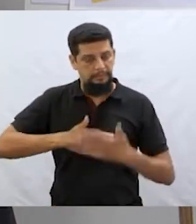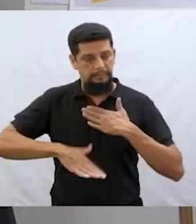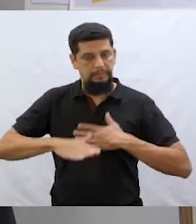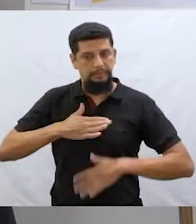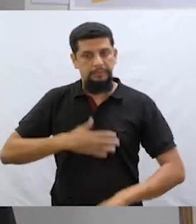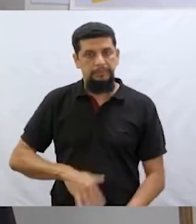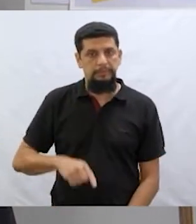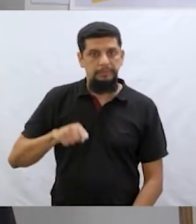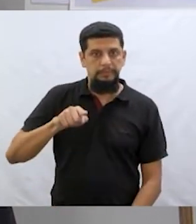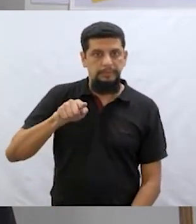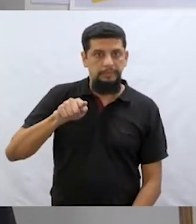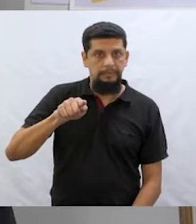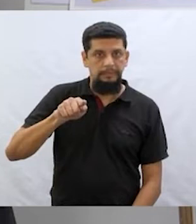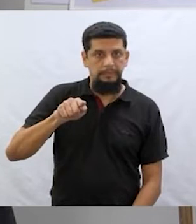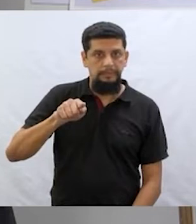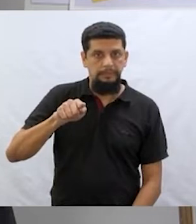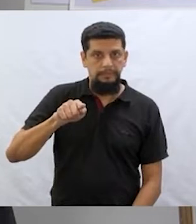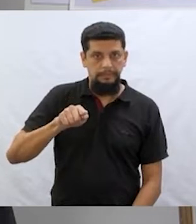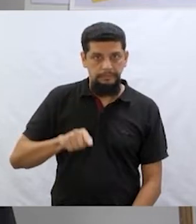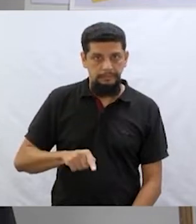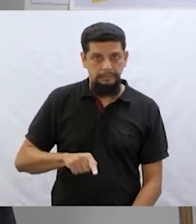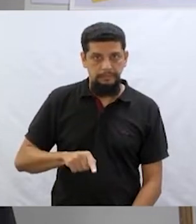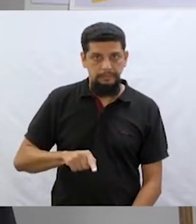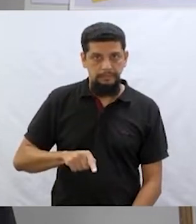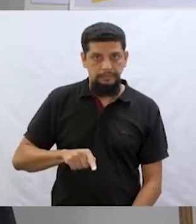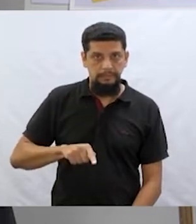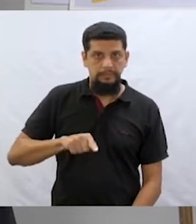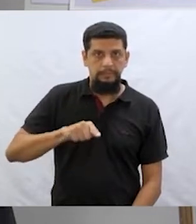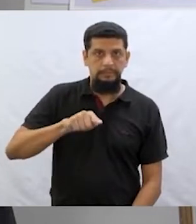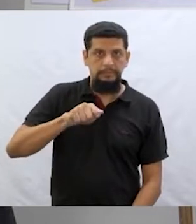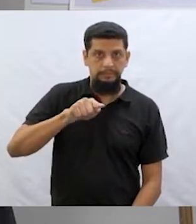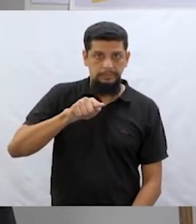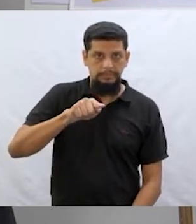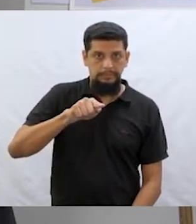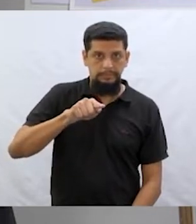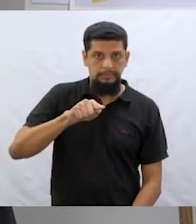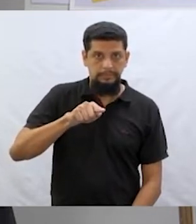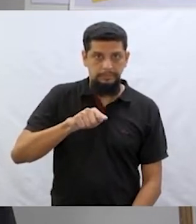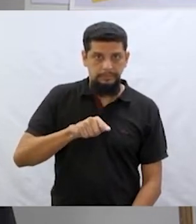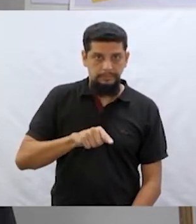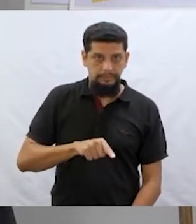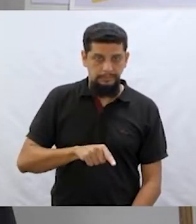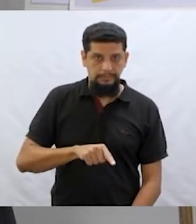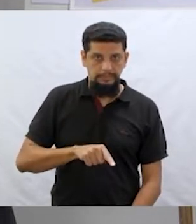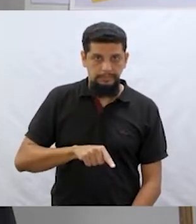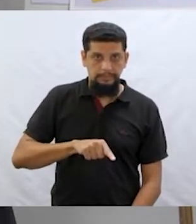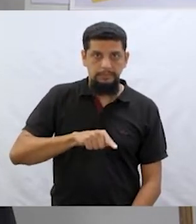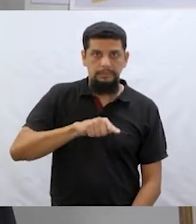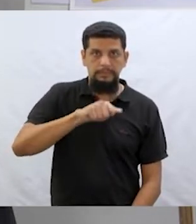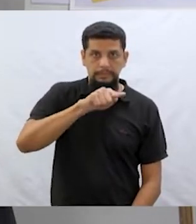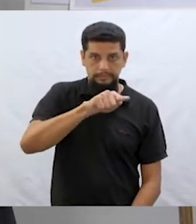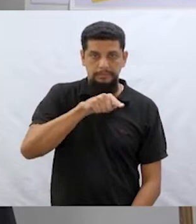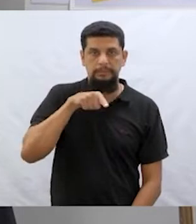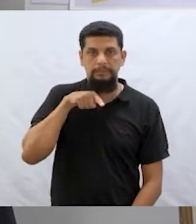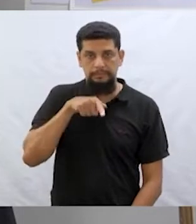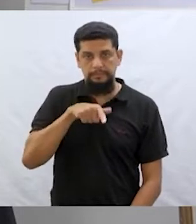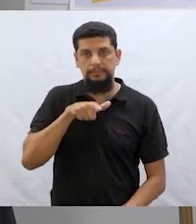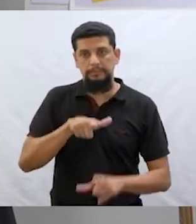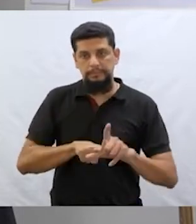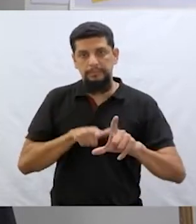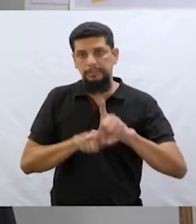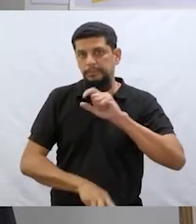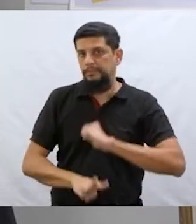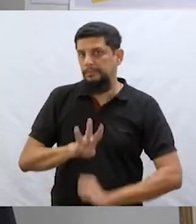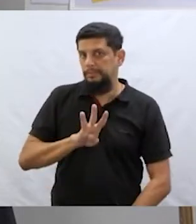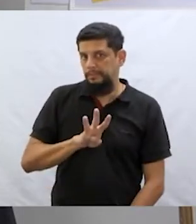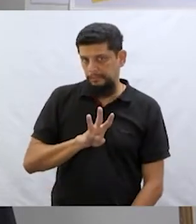mais devagarinho? Bem então devagar. Vamos lá. Dois, três e... Desceu, subiu. Desceu,